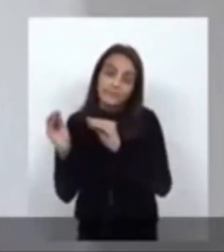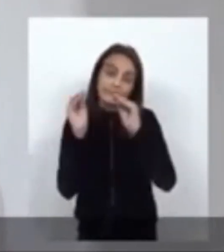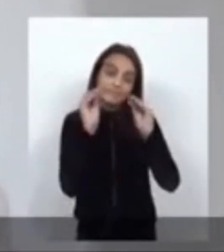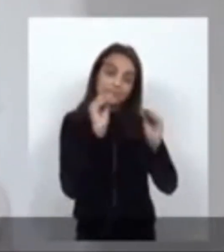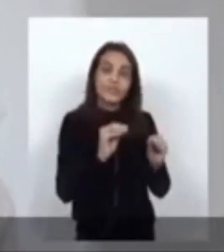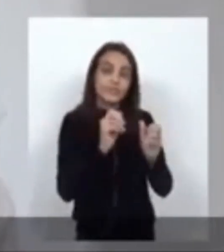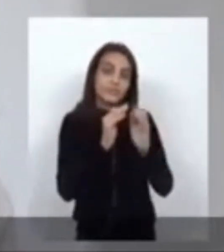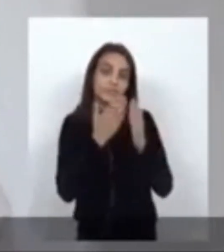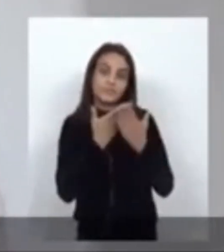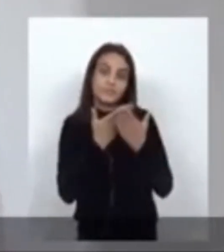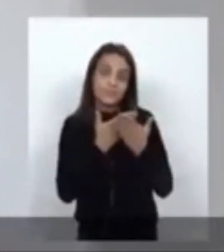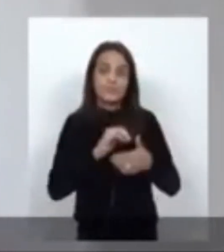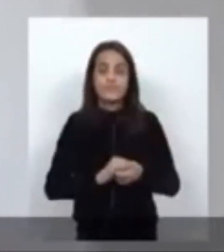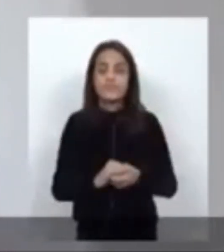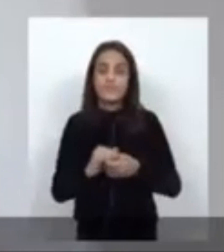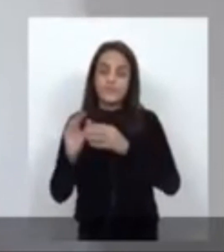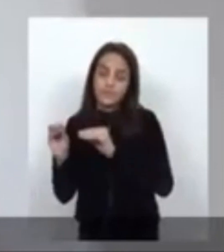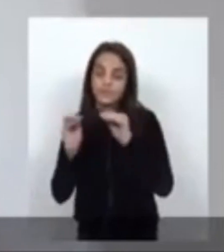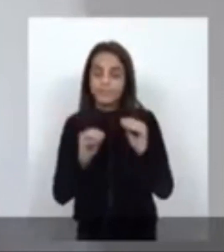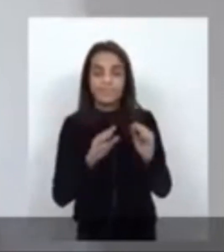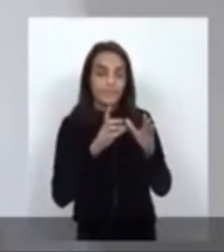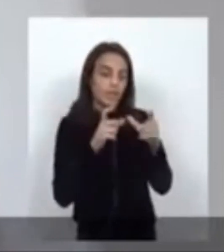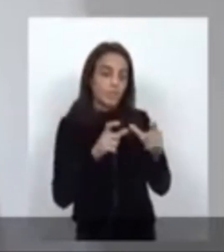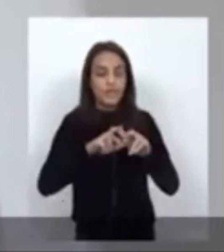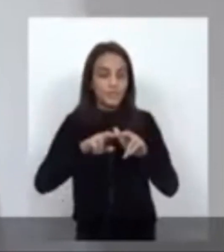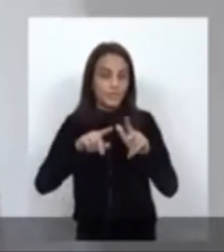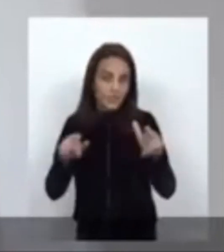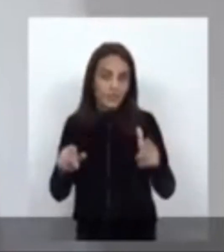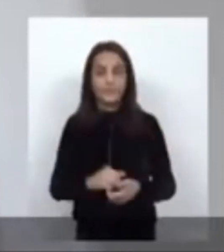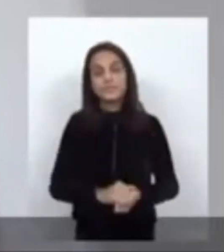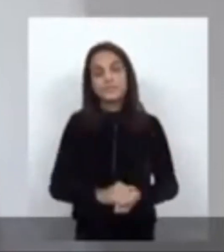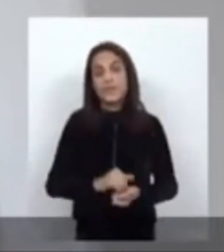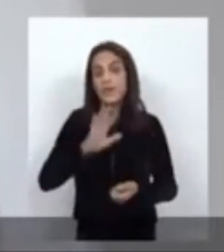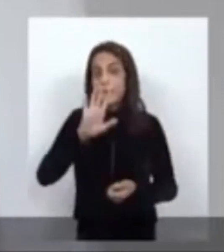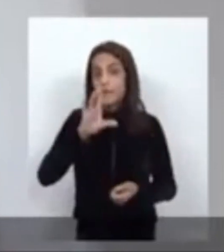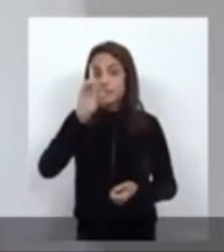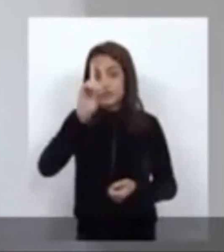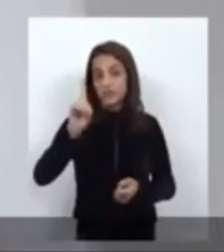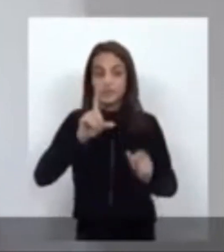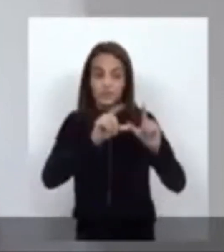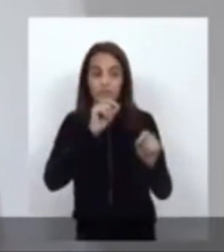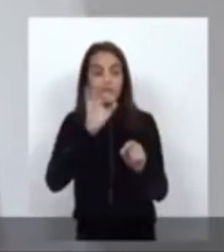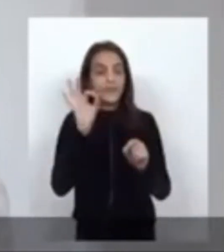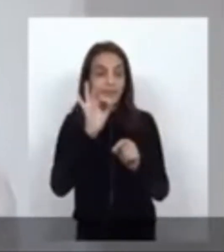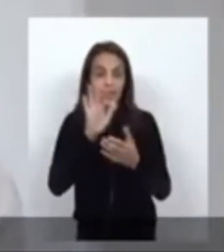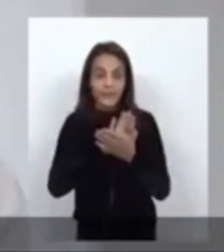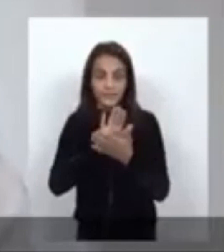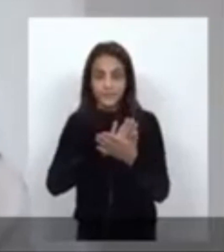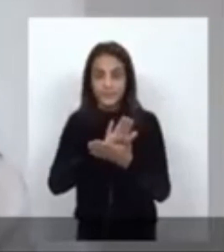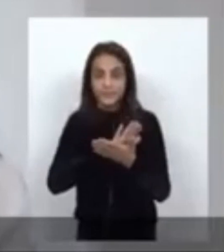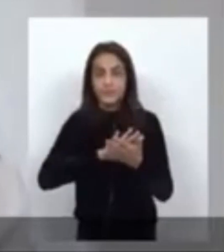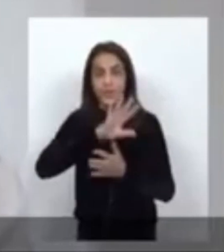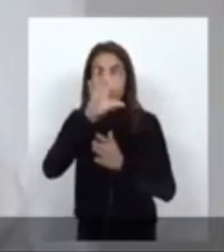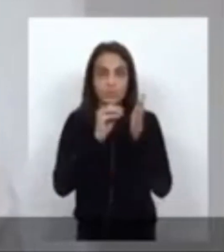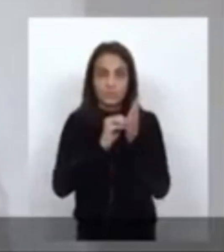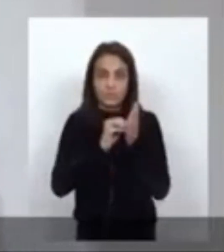ter mudado de unidade ou ter acontecido alguma coisa nesse sentido, tá? Mas não é o diretor que escolhe, todos farão, todos os